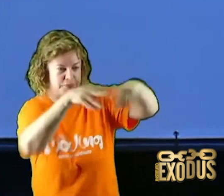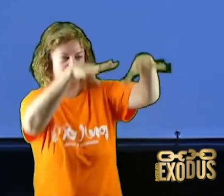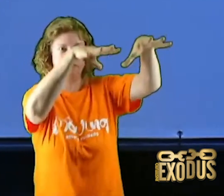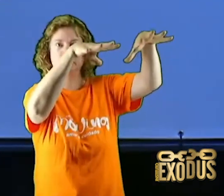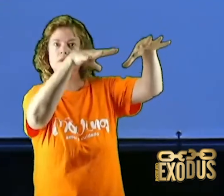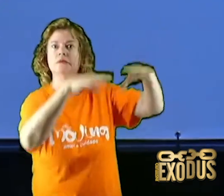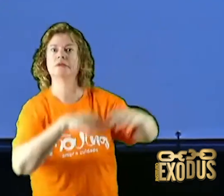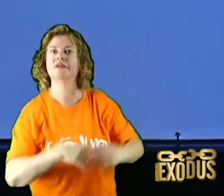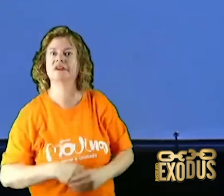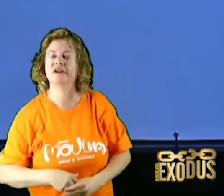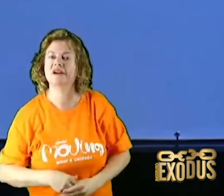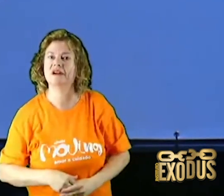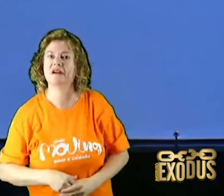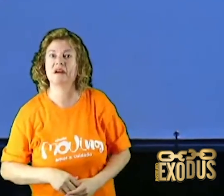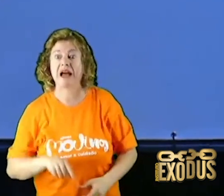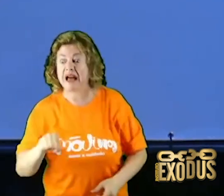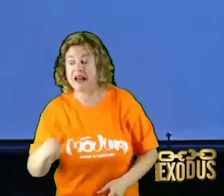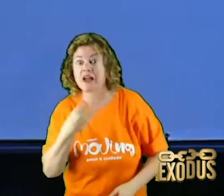Na porta do templo.